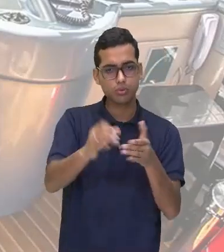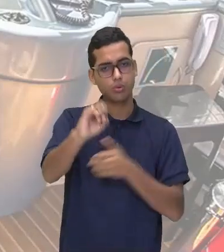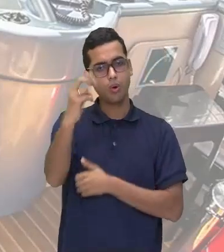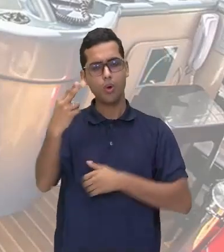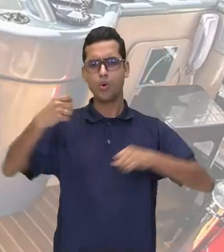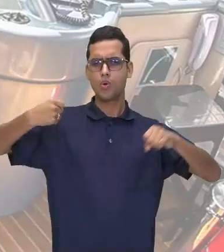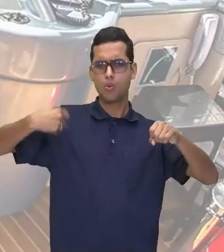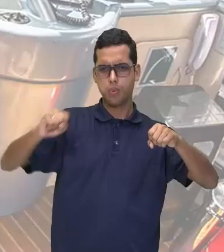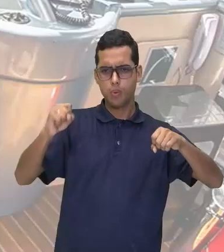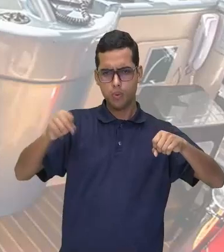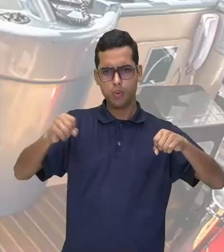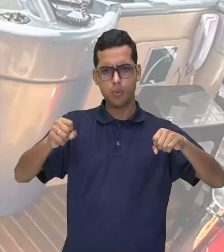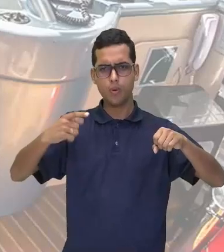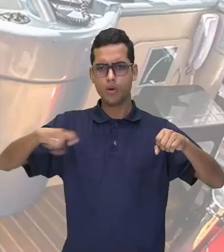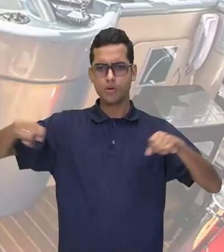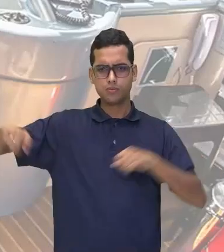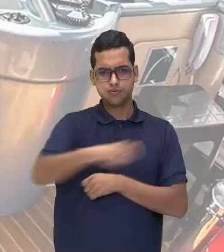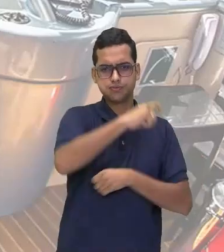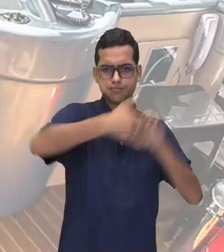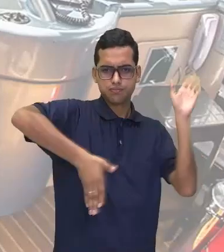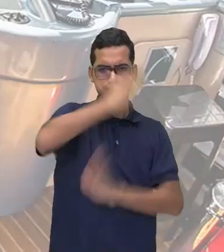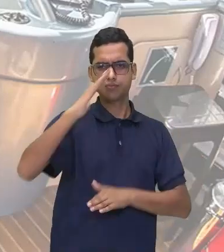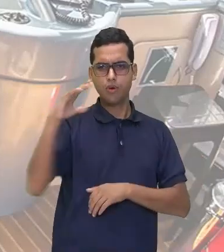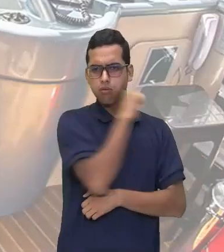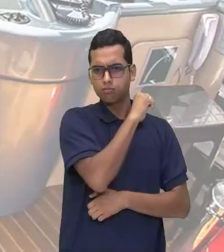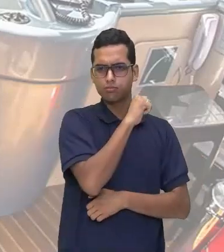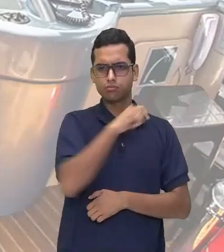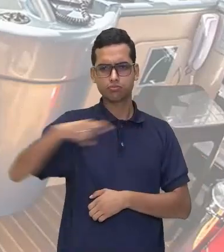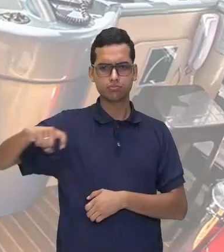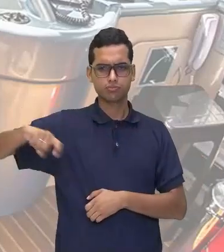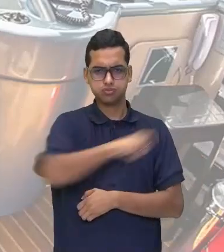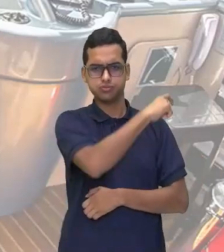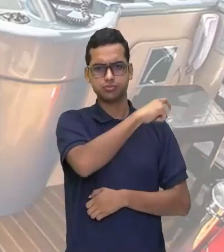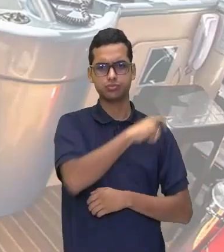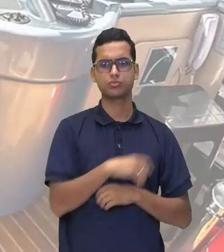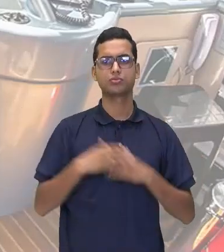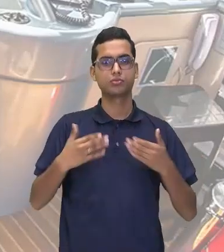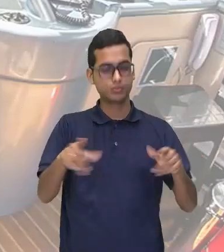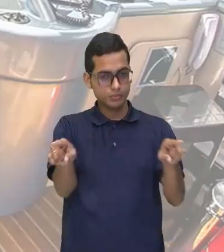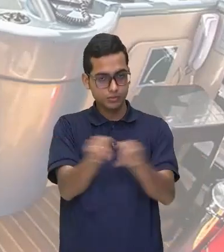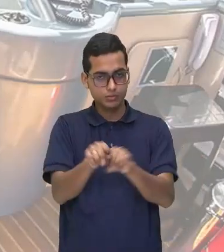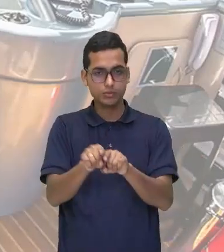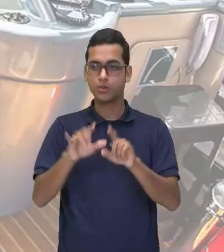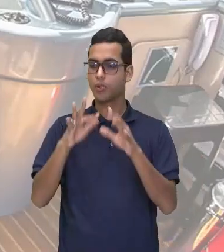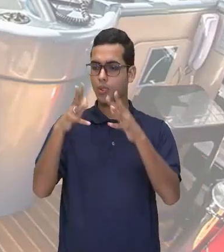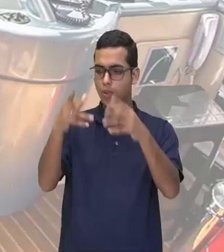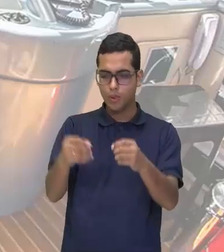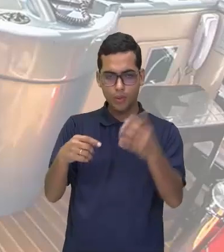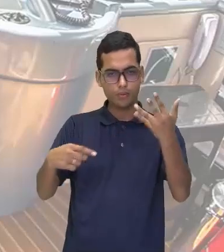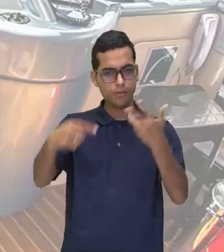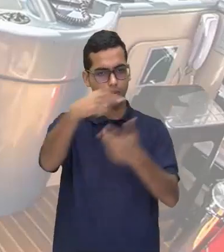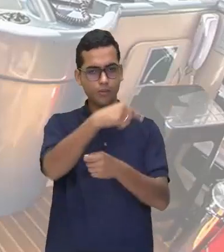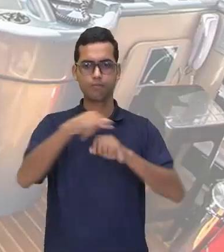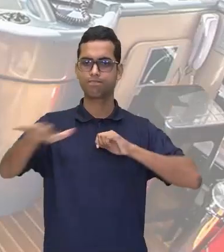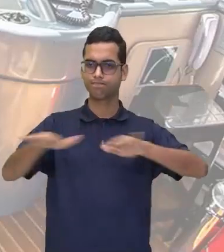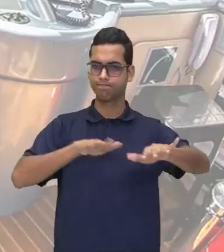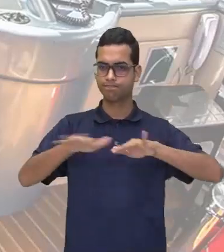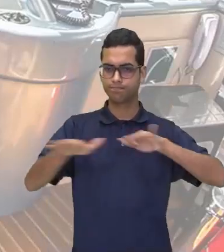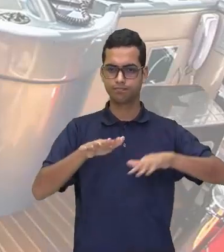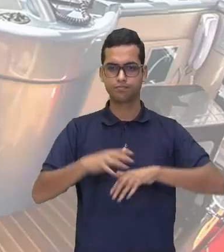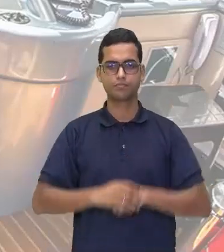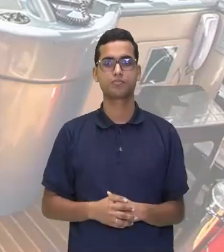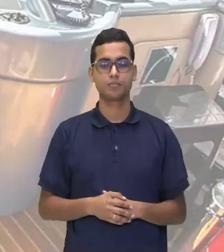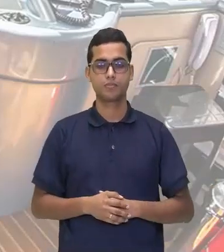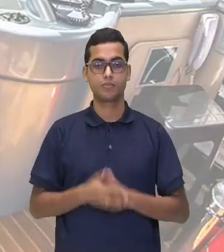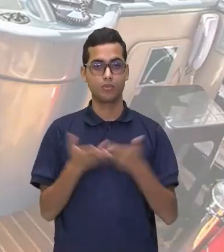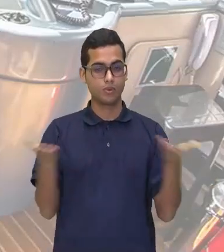tão rápido que mal dá para ver? Pois é, tudo isso é movimento. E hoje nós vamos entender um